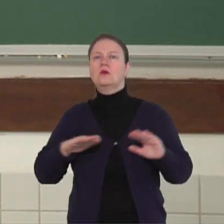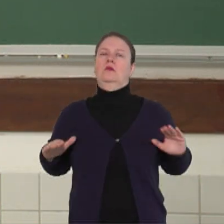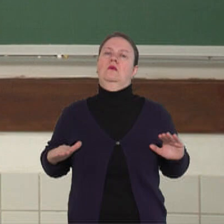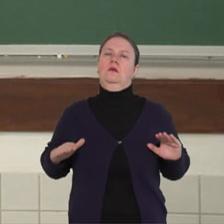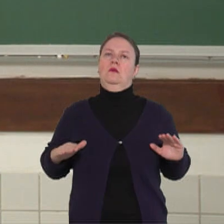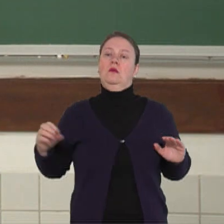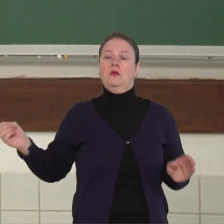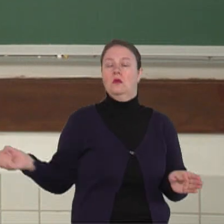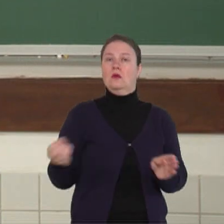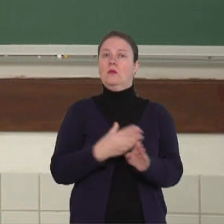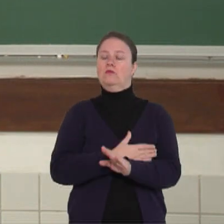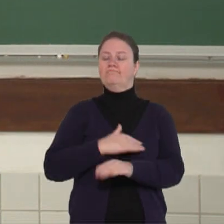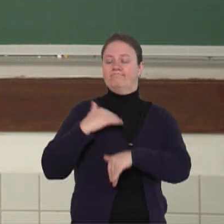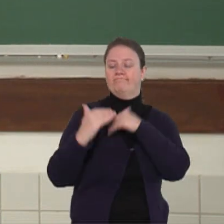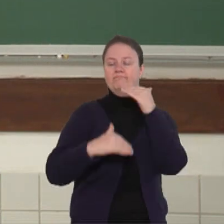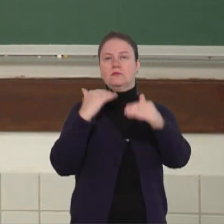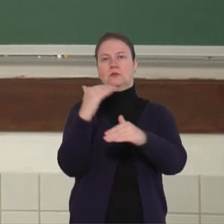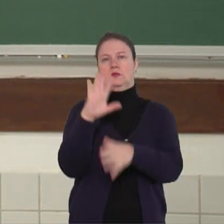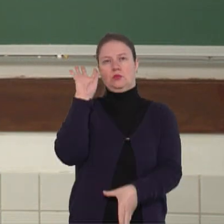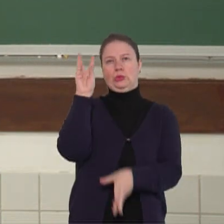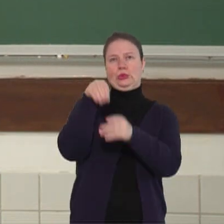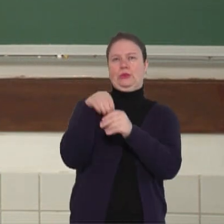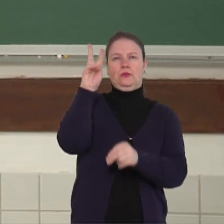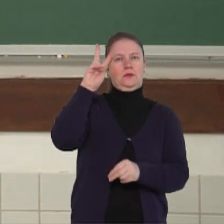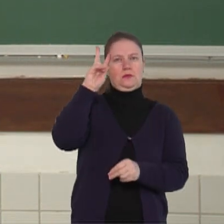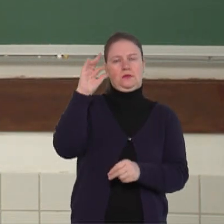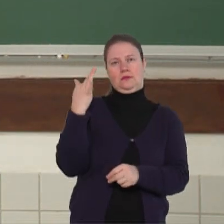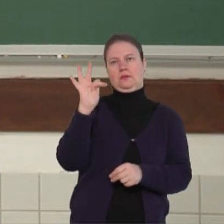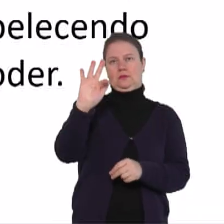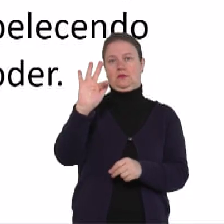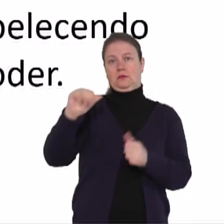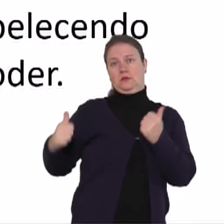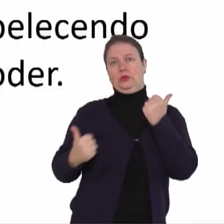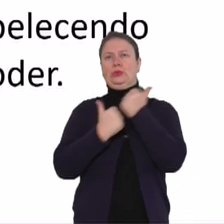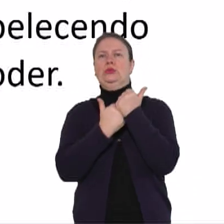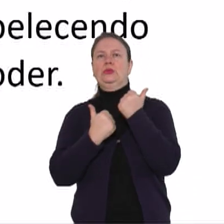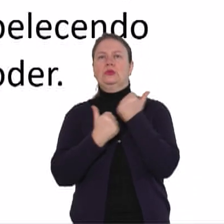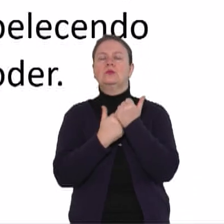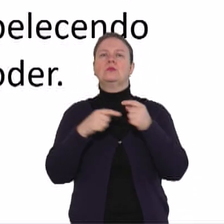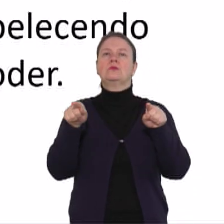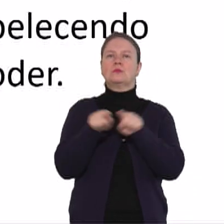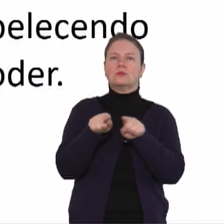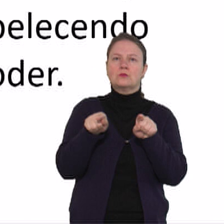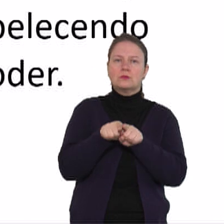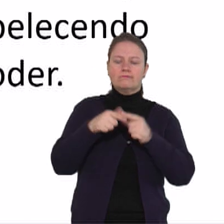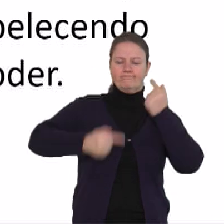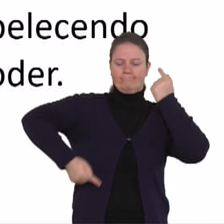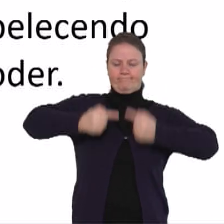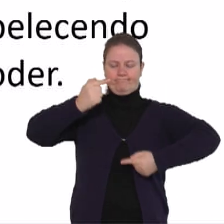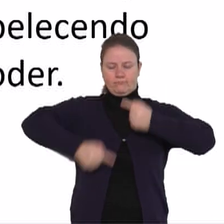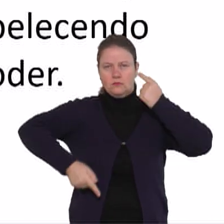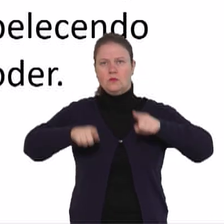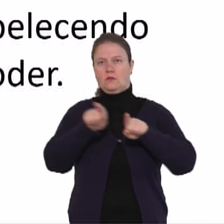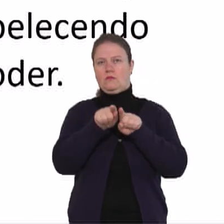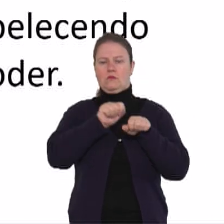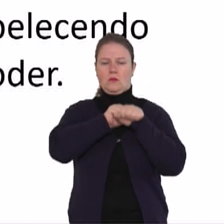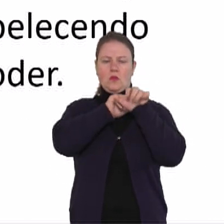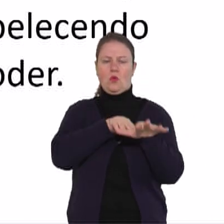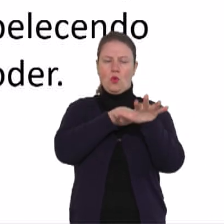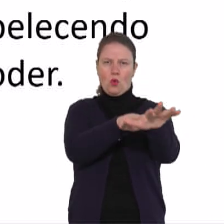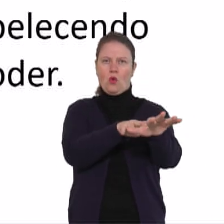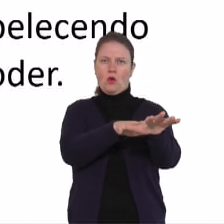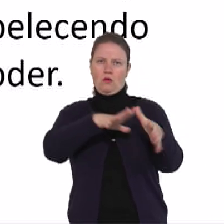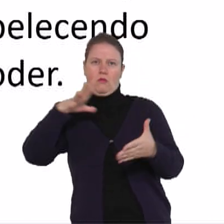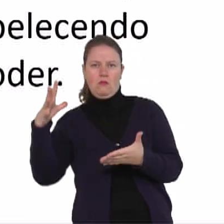tem uma nova trajetória ali dentro da história da França. Apoiado pela burguesia e por políticos e exército, Napoleão deu o golpe